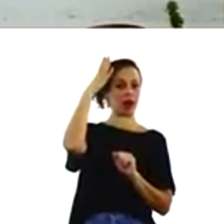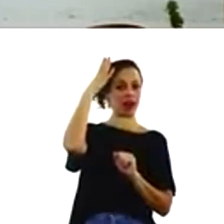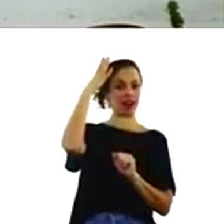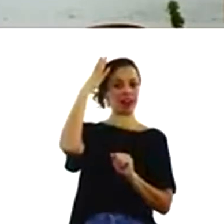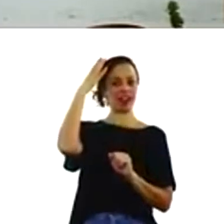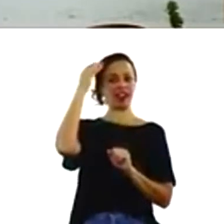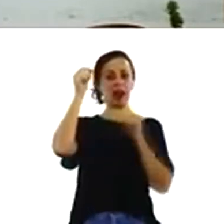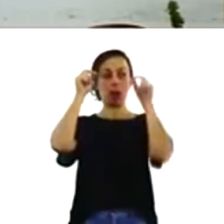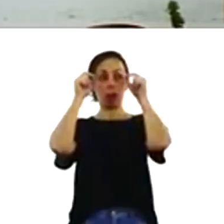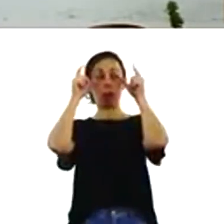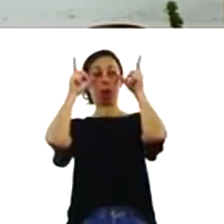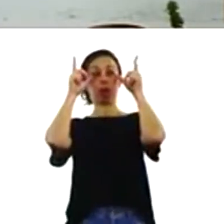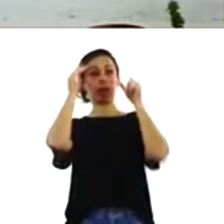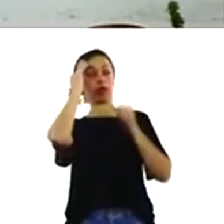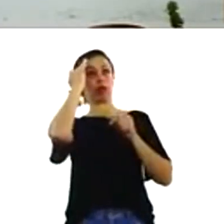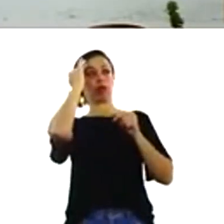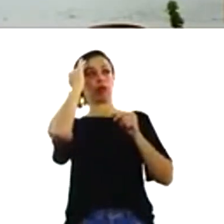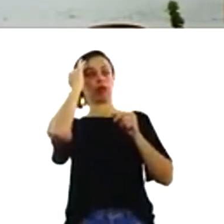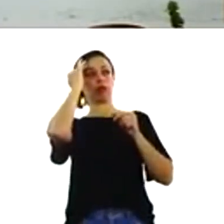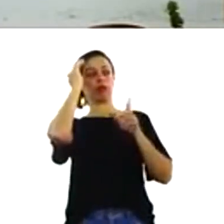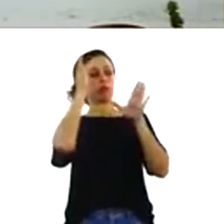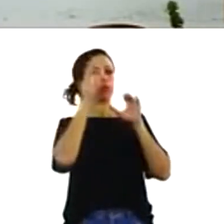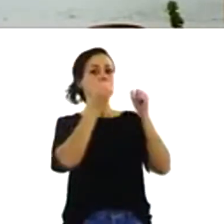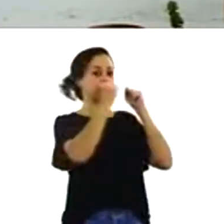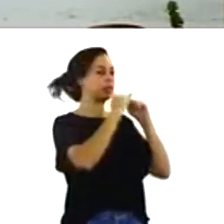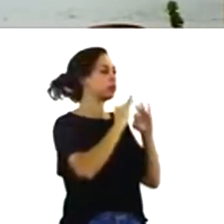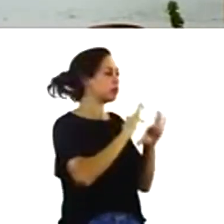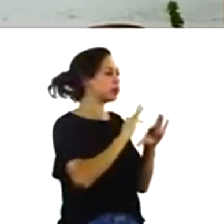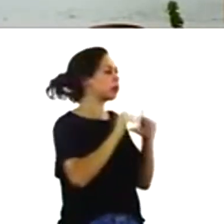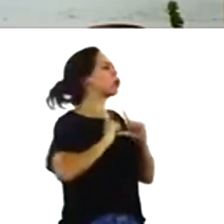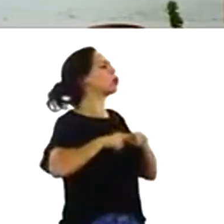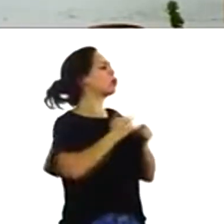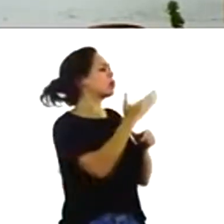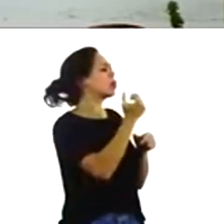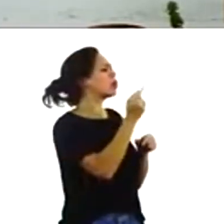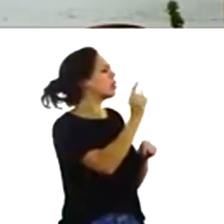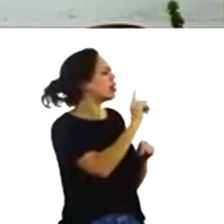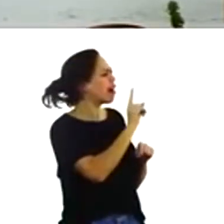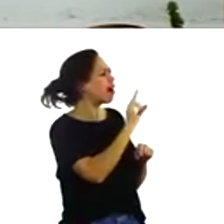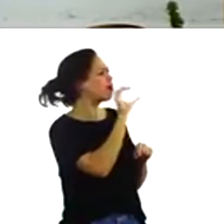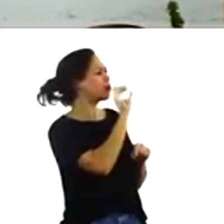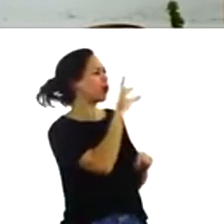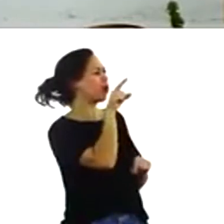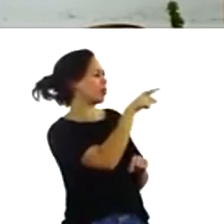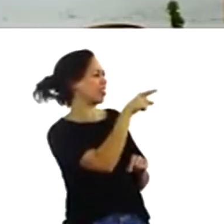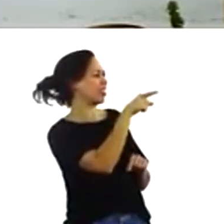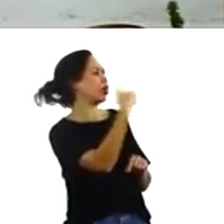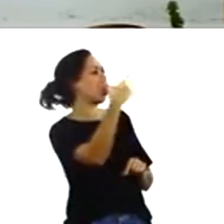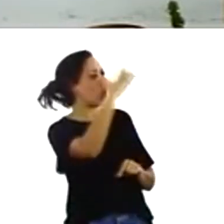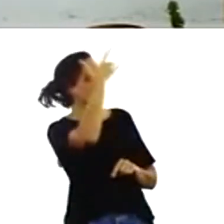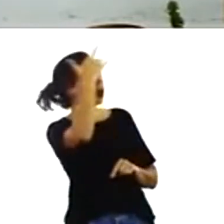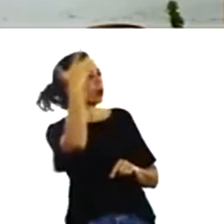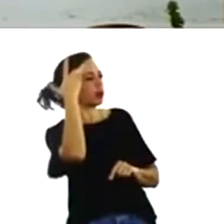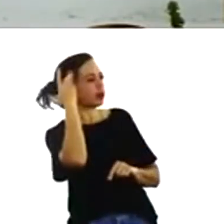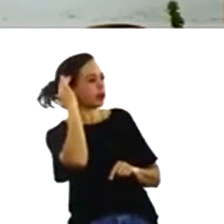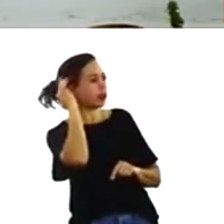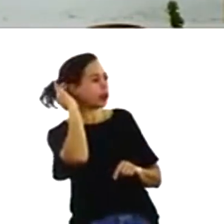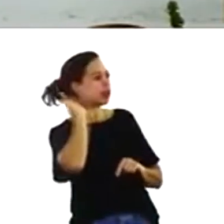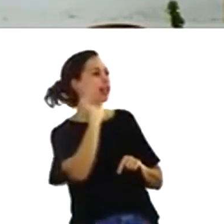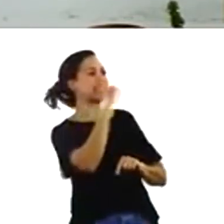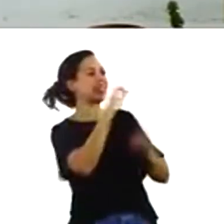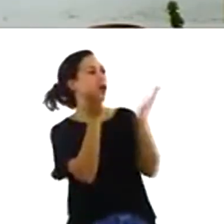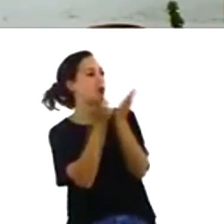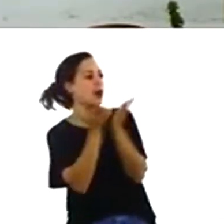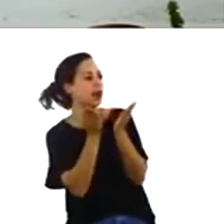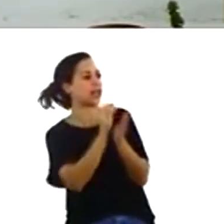de Cristo, Deus me deu para cumprir, e eu o cumpro.